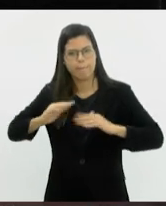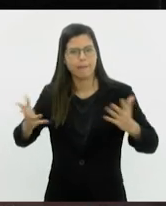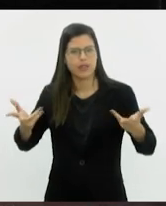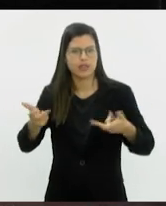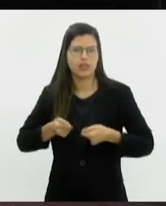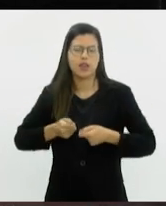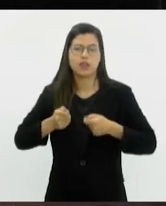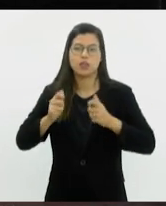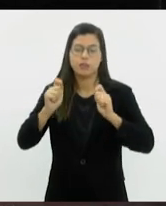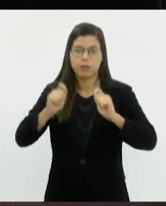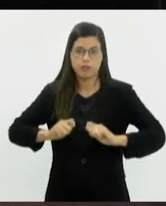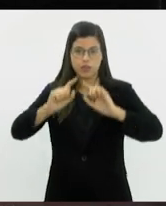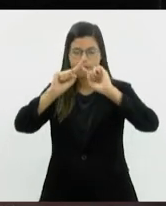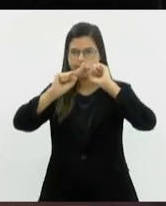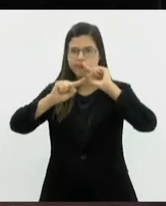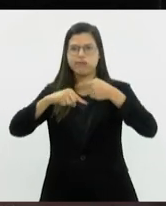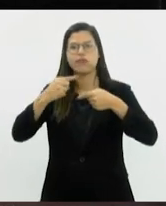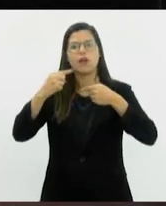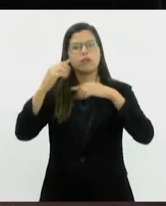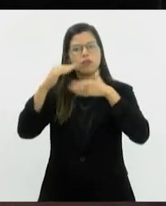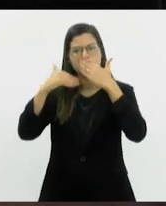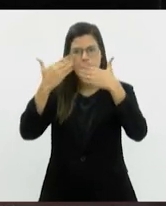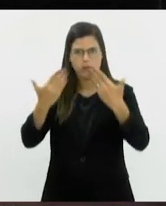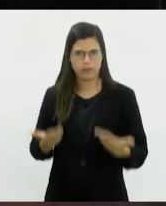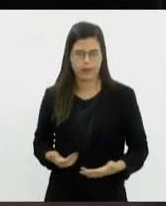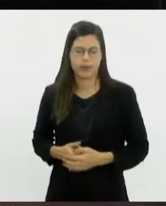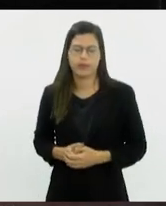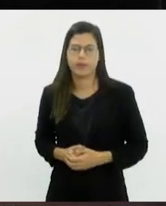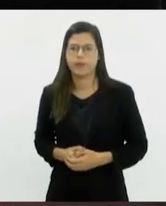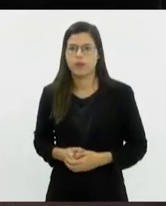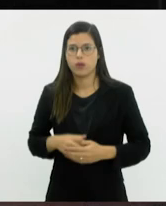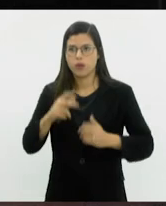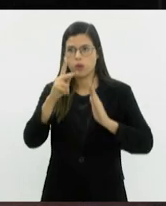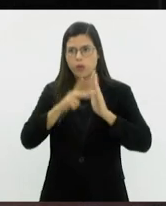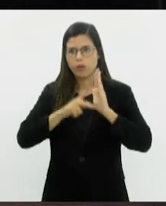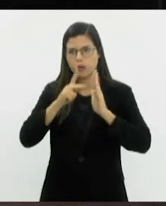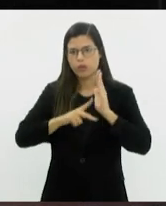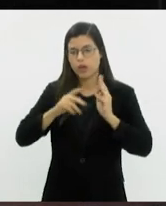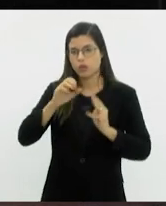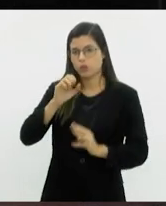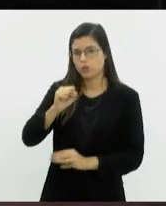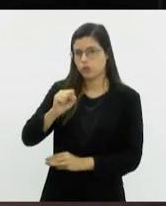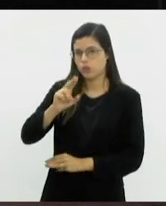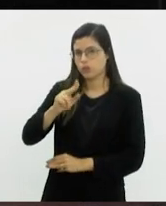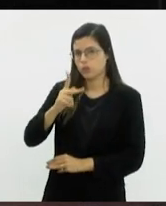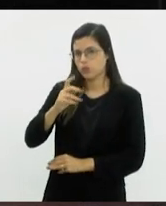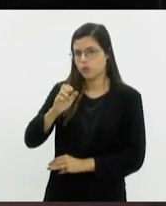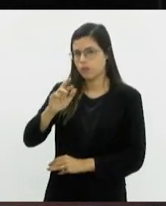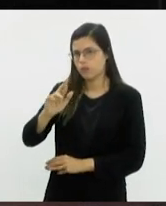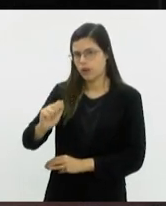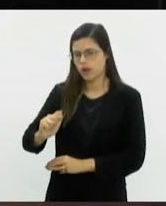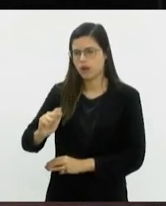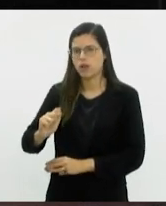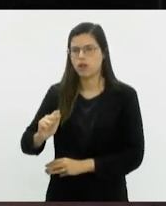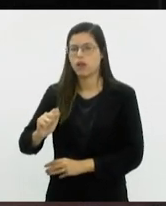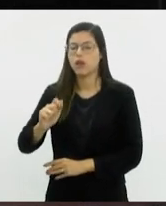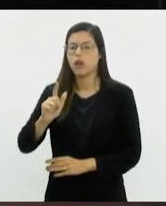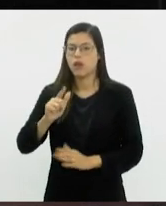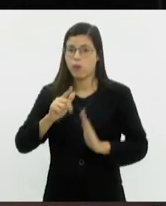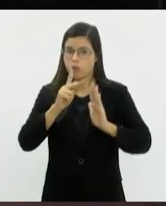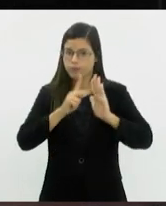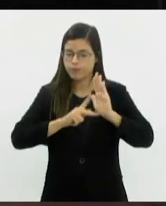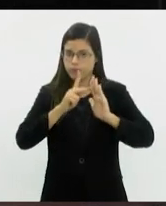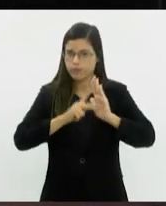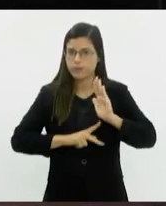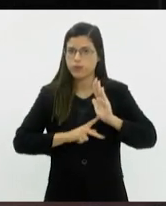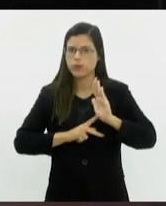eles avancem no campo do seu desenvolvimento pessoal. E o projeto Supera a Vila, um projeto muito que foi criado